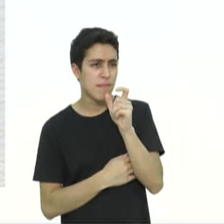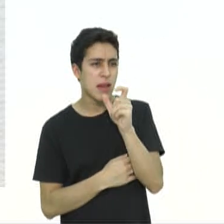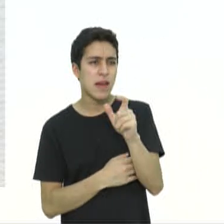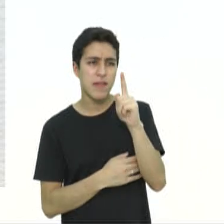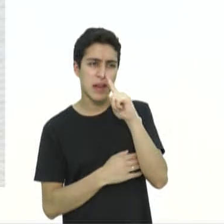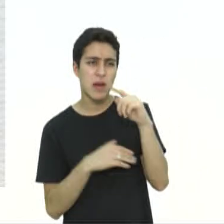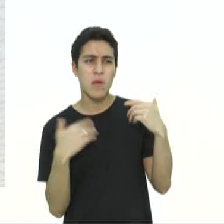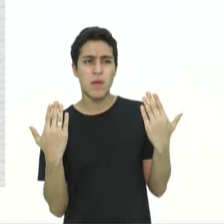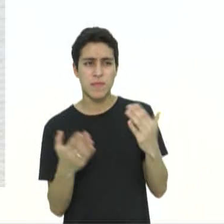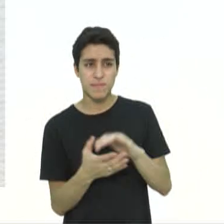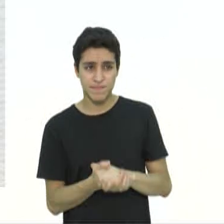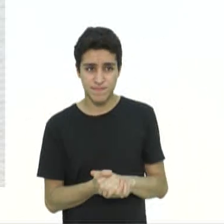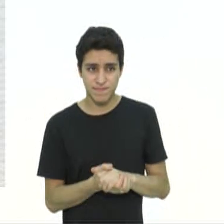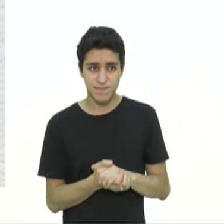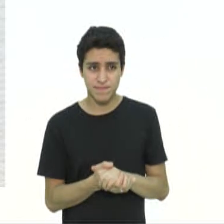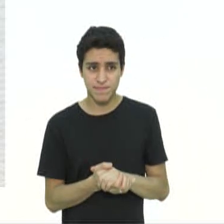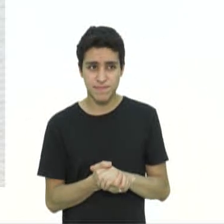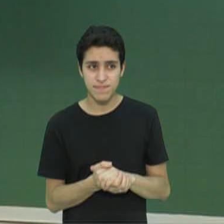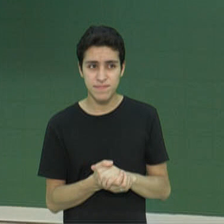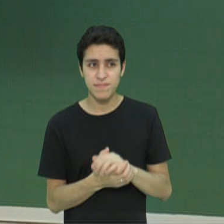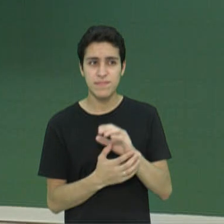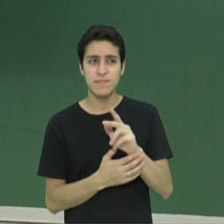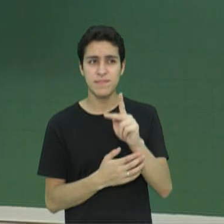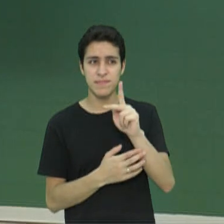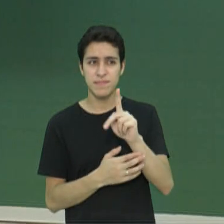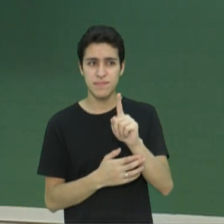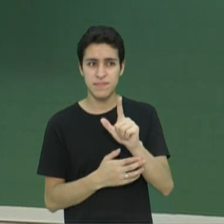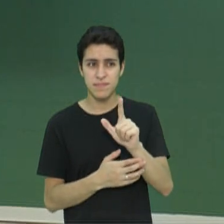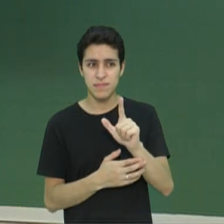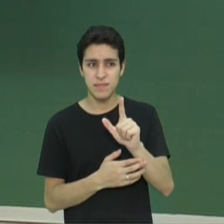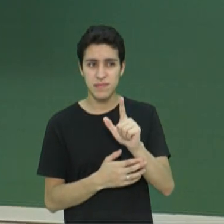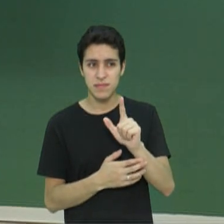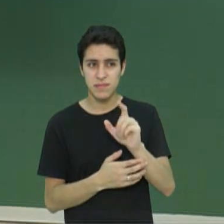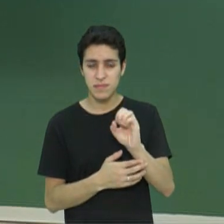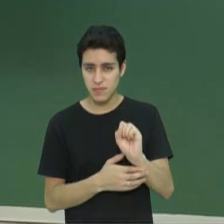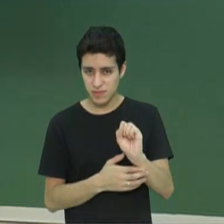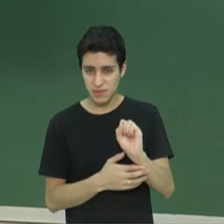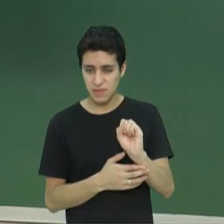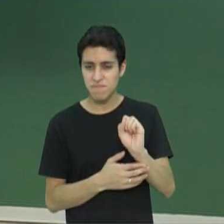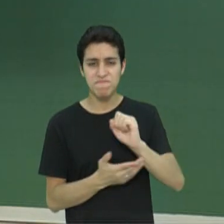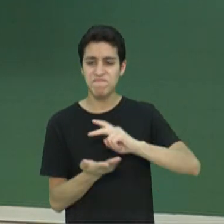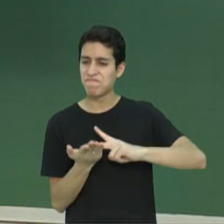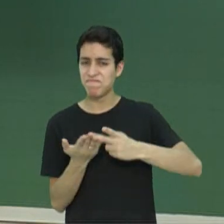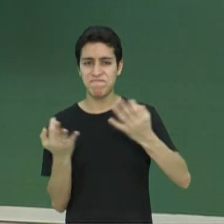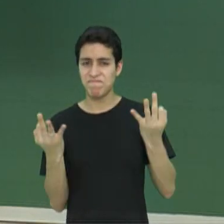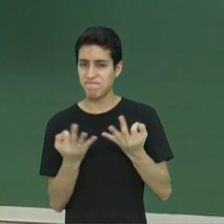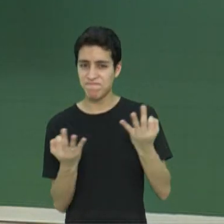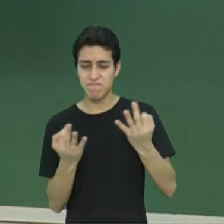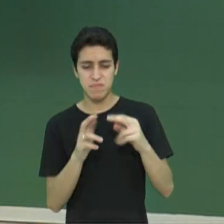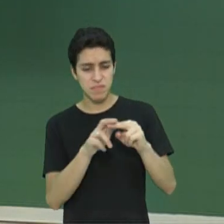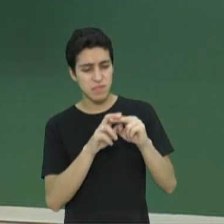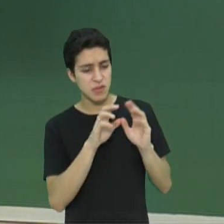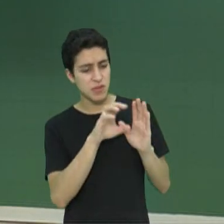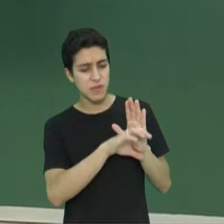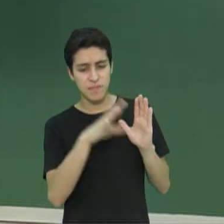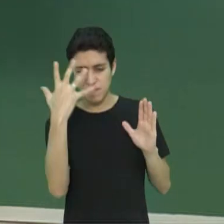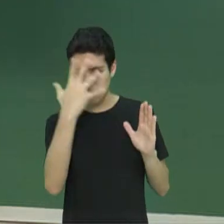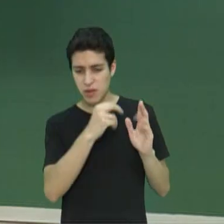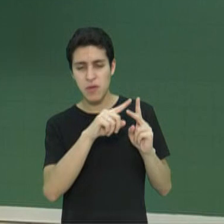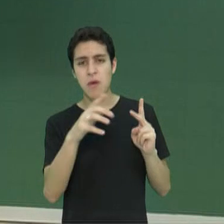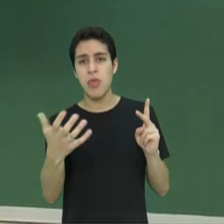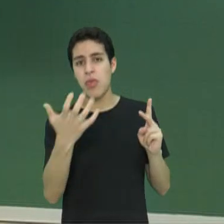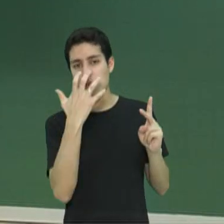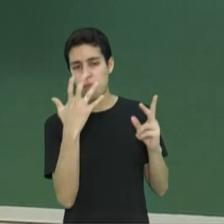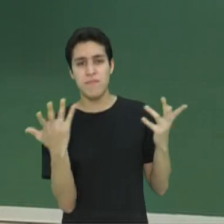é kalos. Essa palavra grega, ela não é traduzida totalmente pelo conceito de belo ou